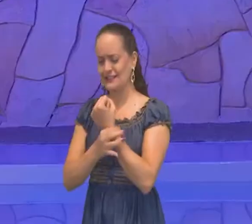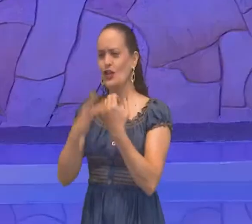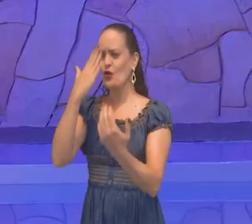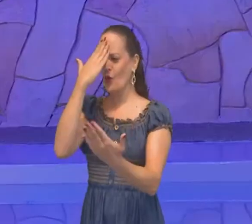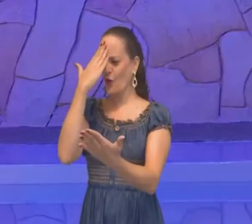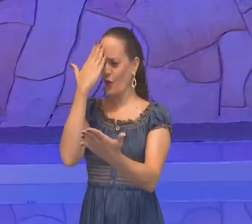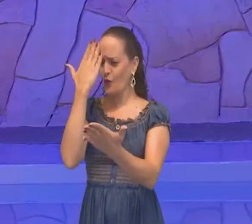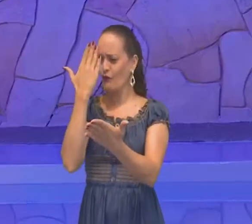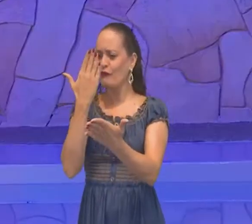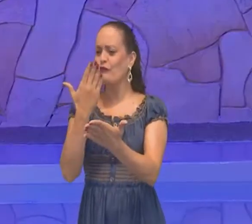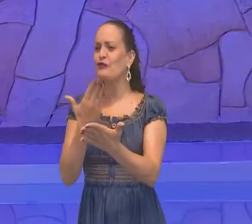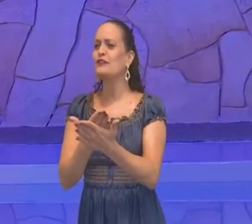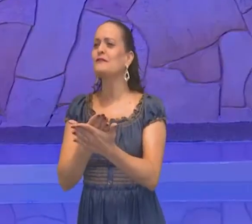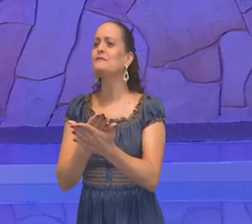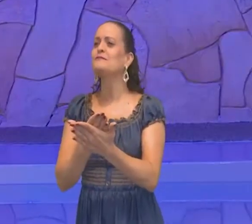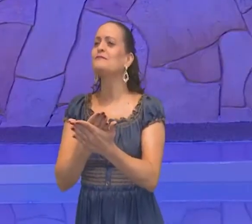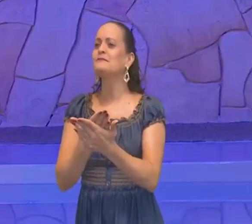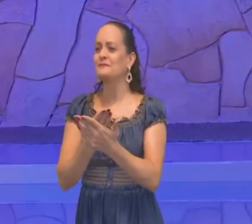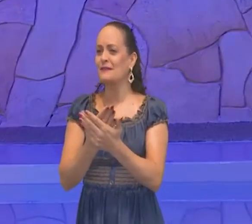segurança, paz,